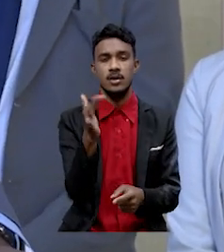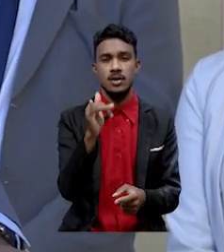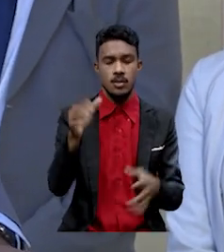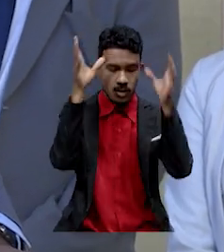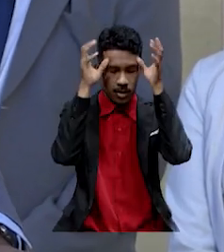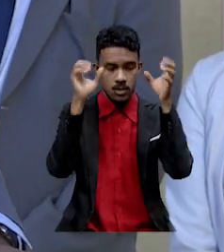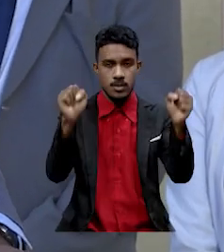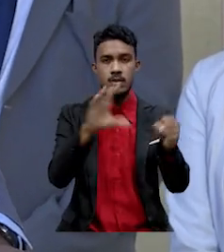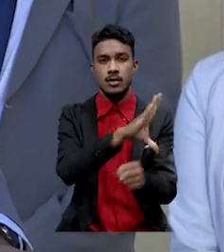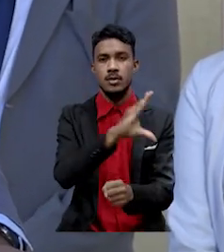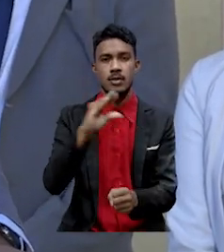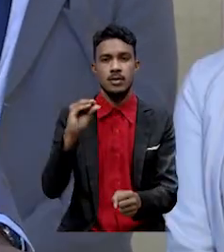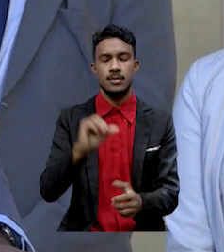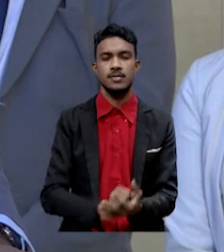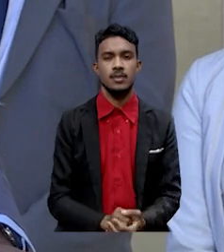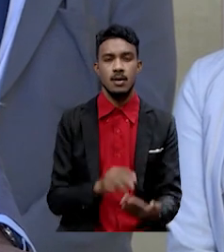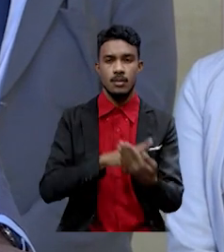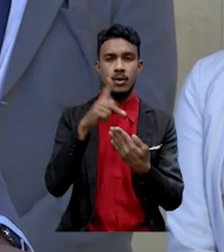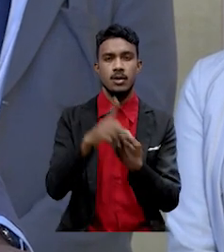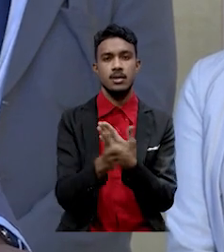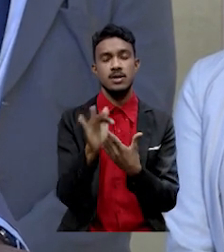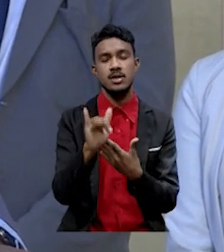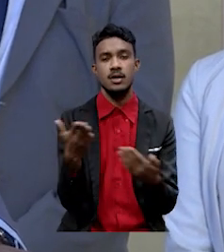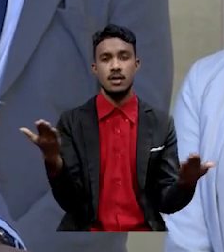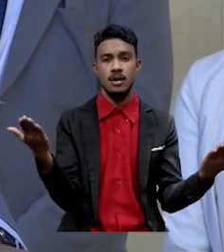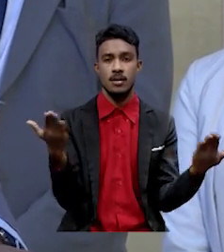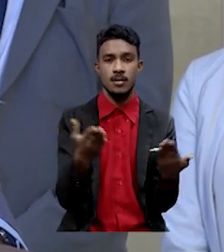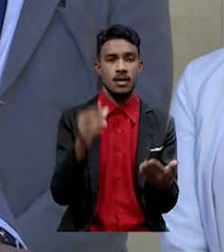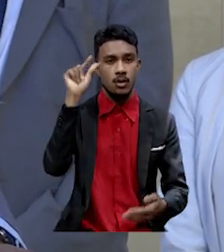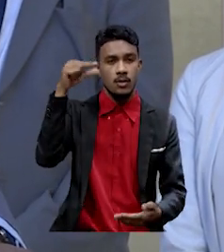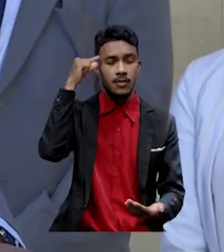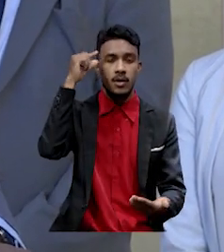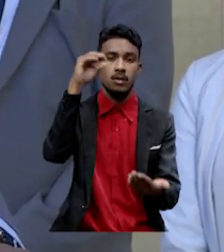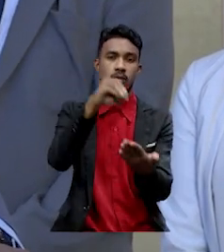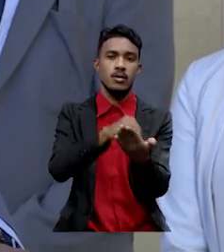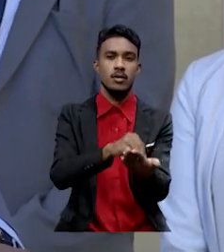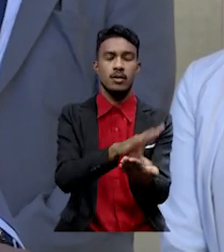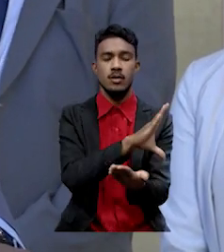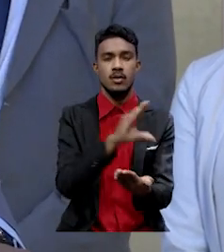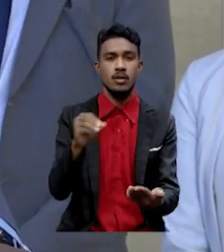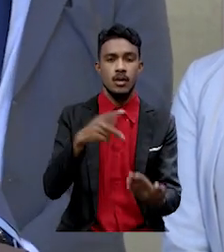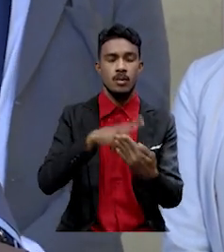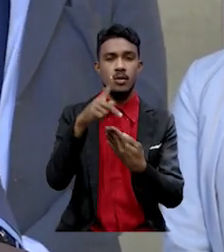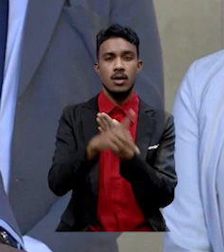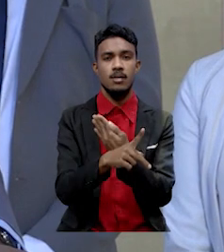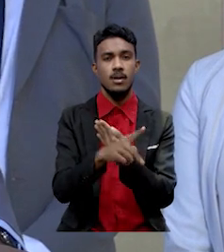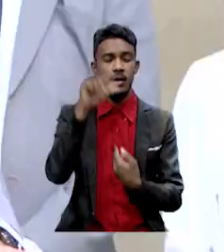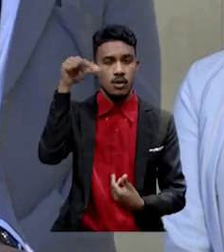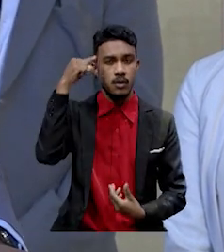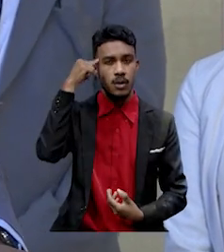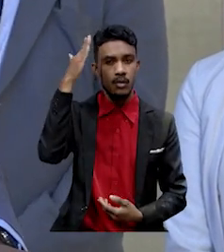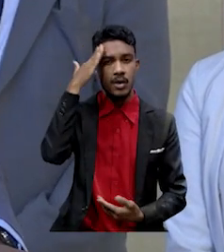no programa sira ne bem maka governo haturona, ou programa hira ne bem maka governo hanoin